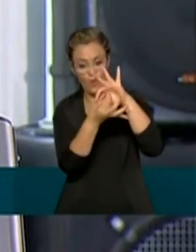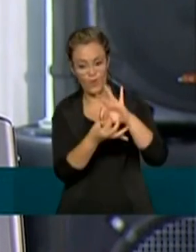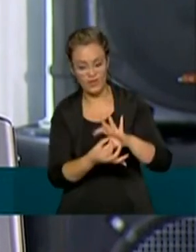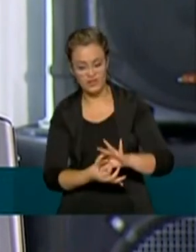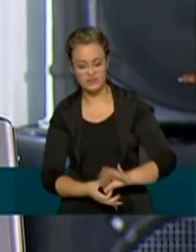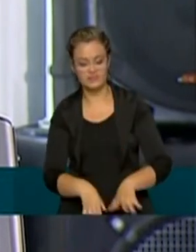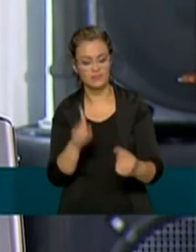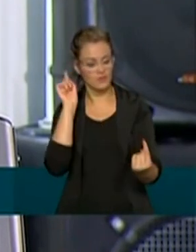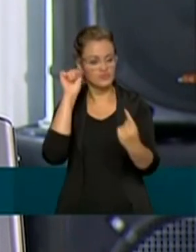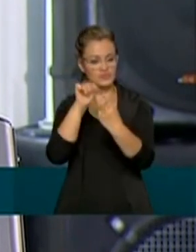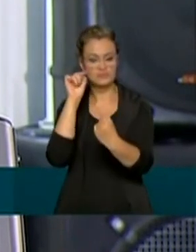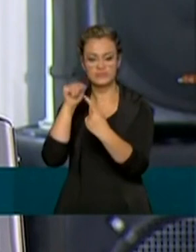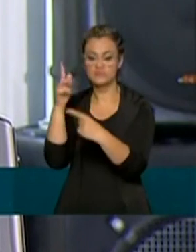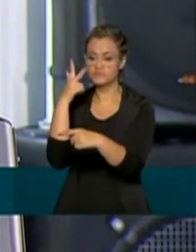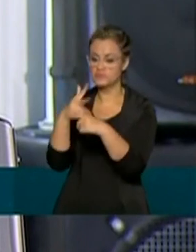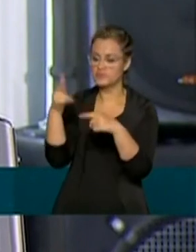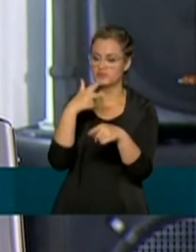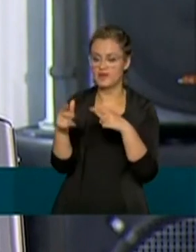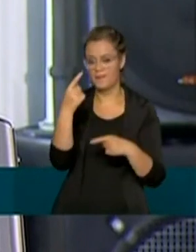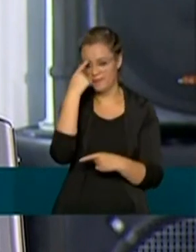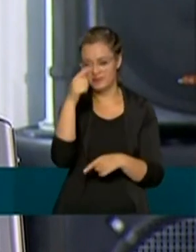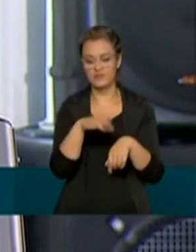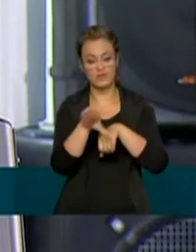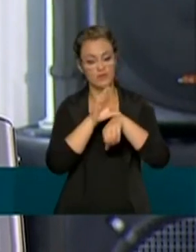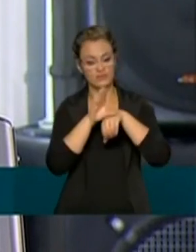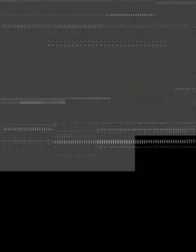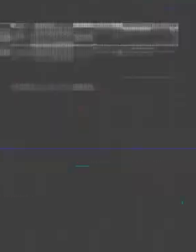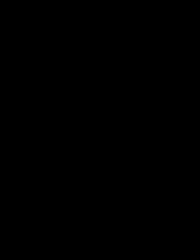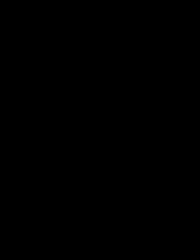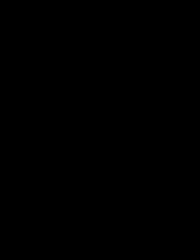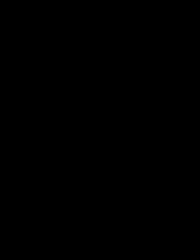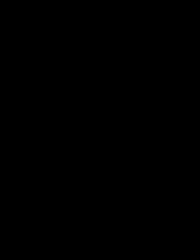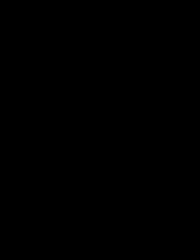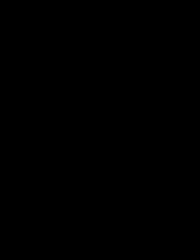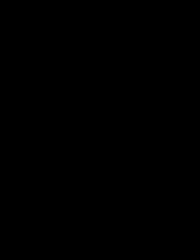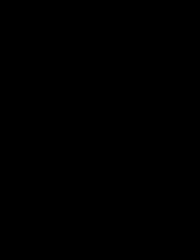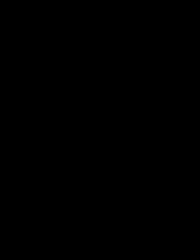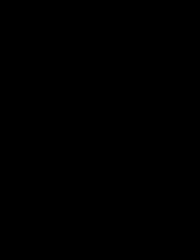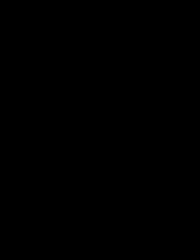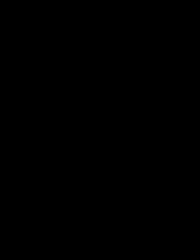dos objetivos fundamentais previstos na Constituição Federal. Qual?